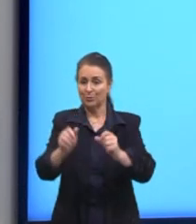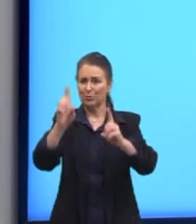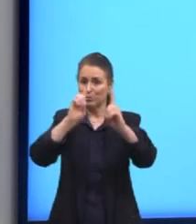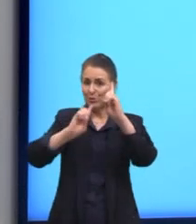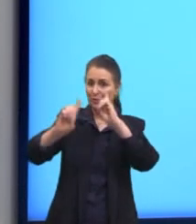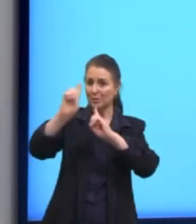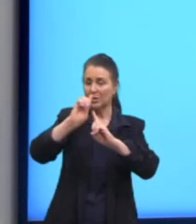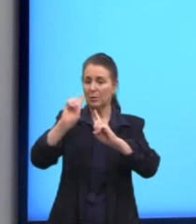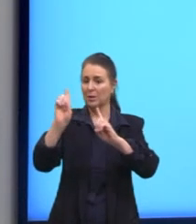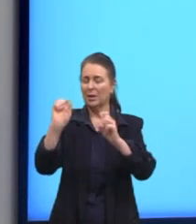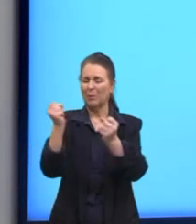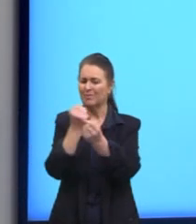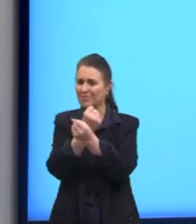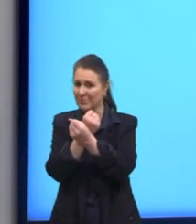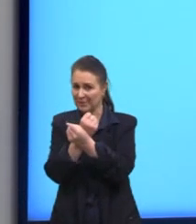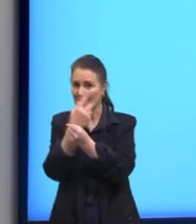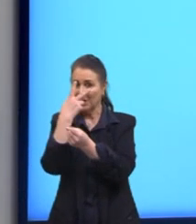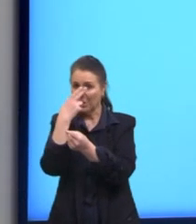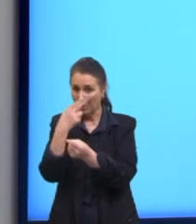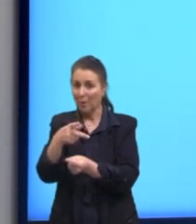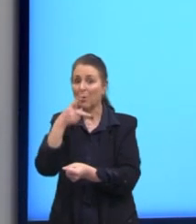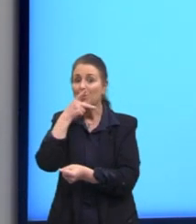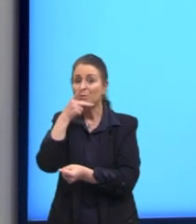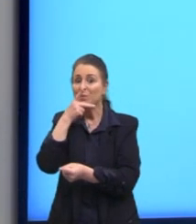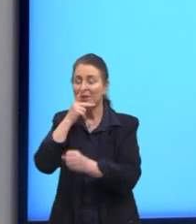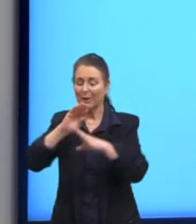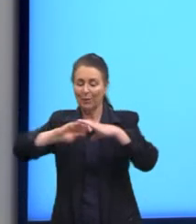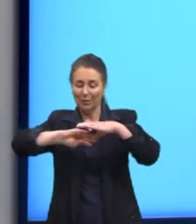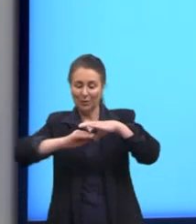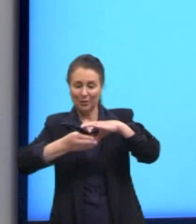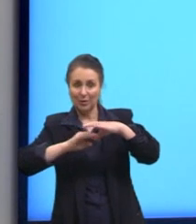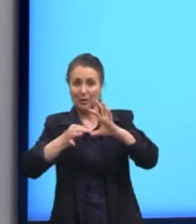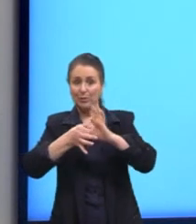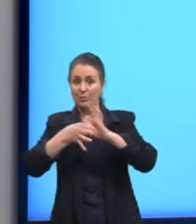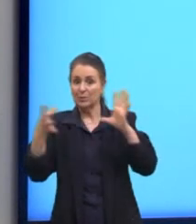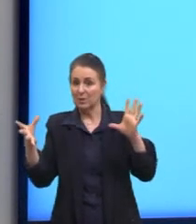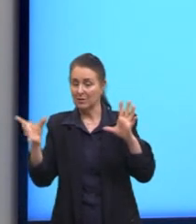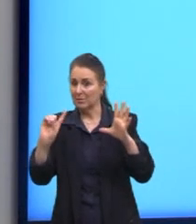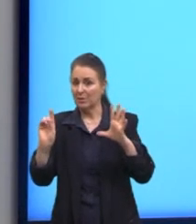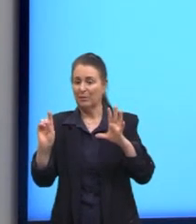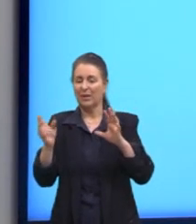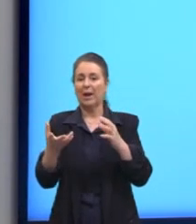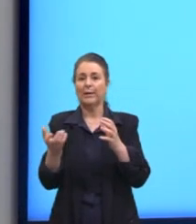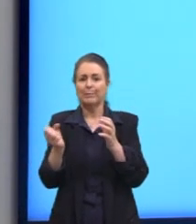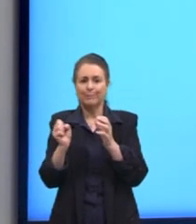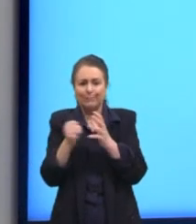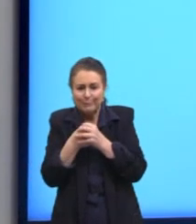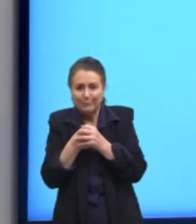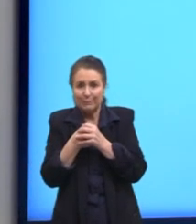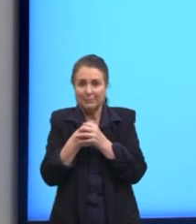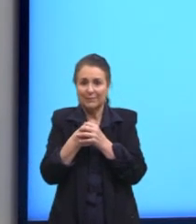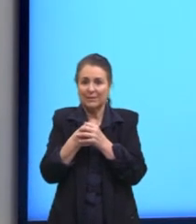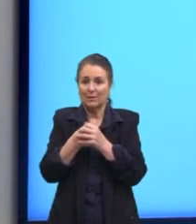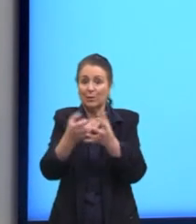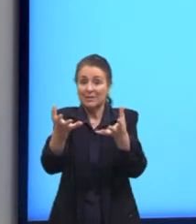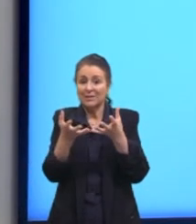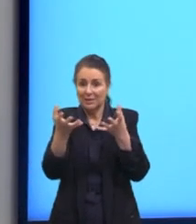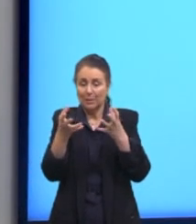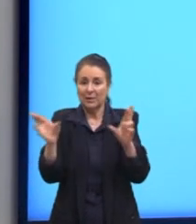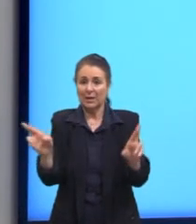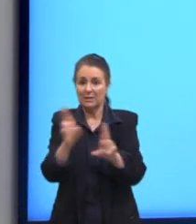aqueles acorrentados na caverna de Platão. Somos livres para nos aprisionar, por espontânea vontade, a essa